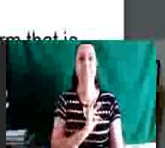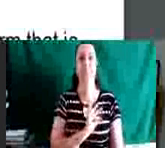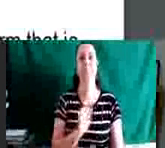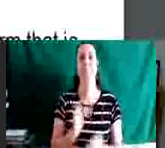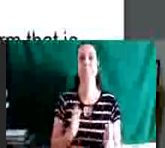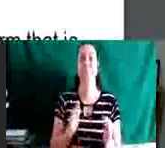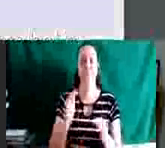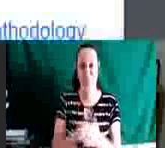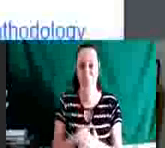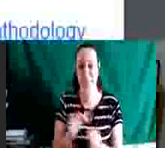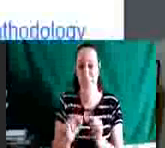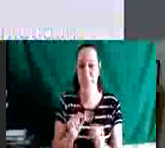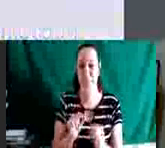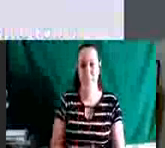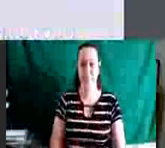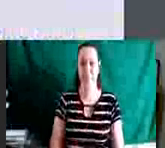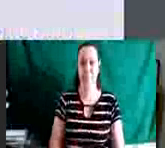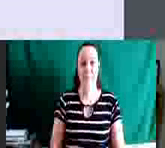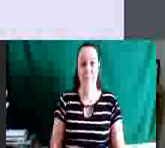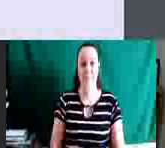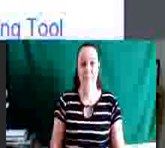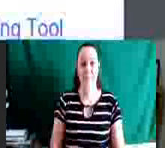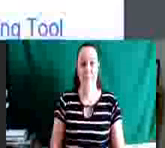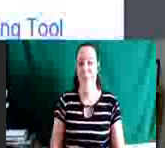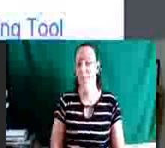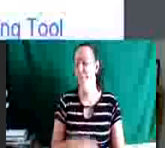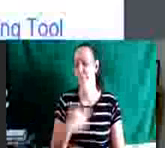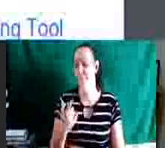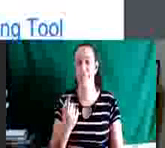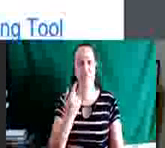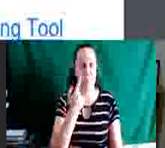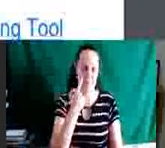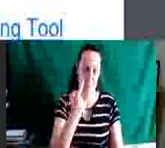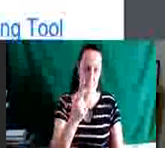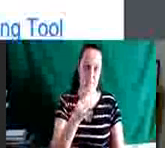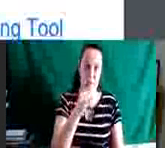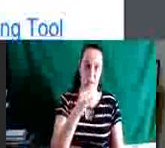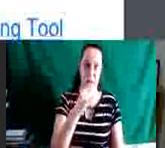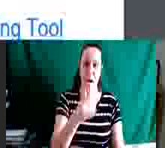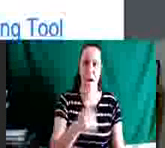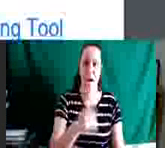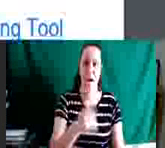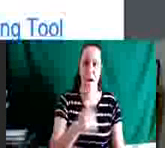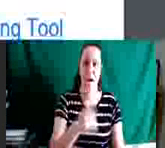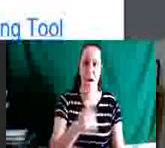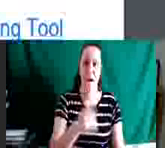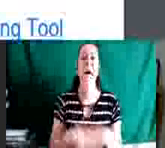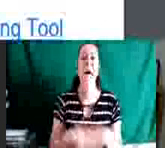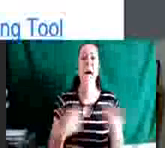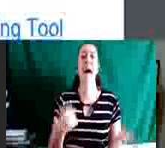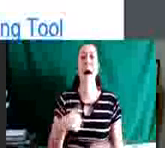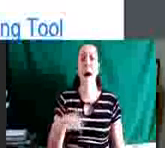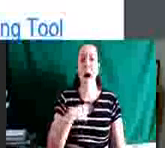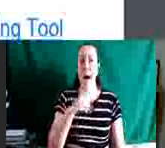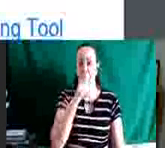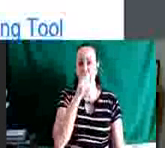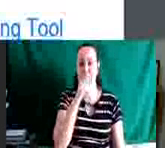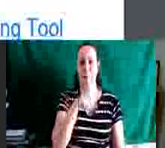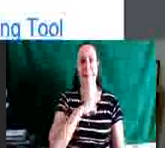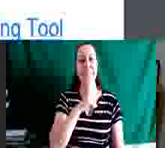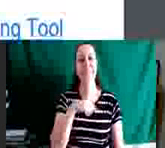que o atacante consegue infiltrar dados e executar comandos ou acessar dados